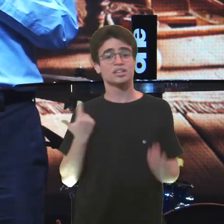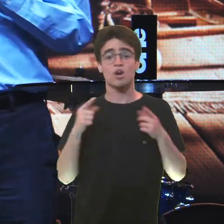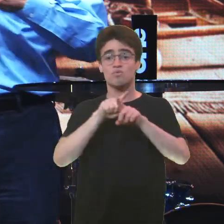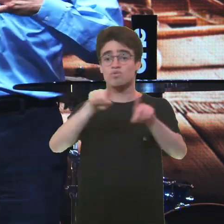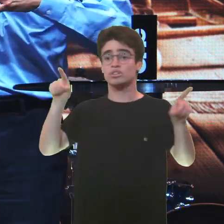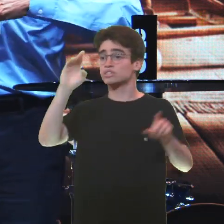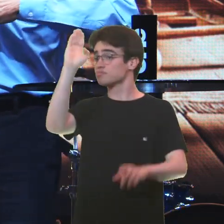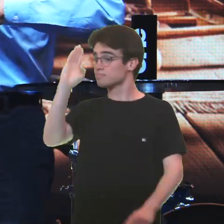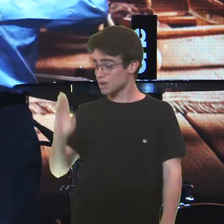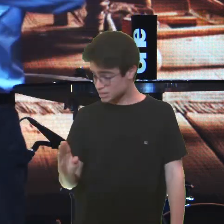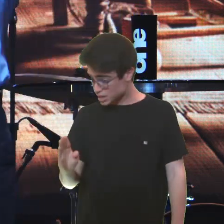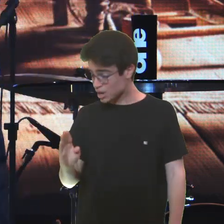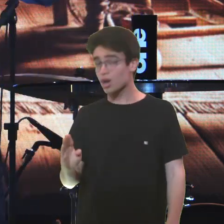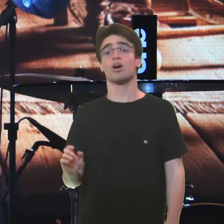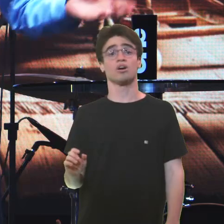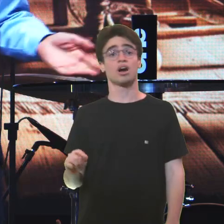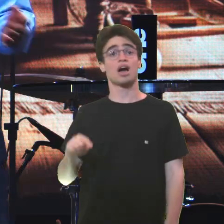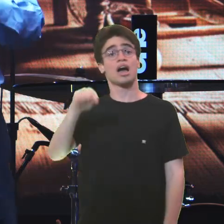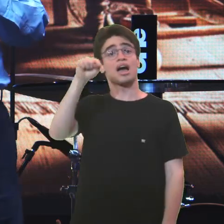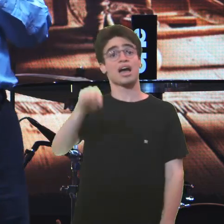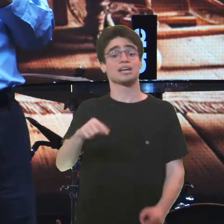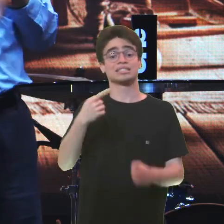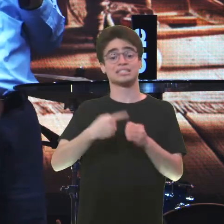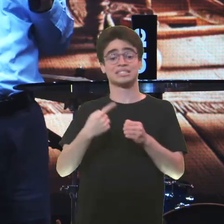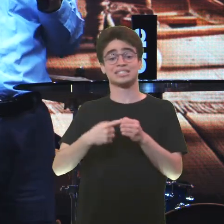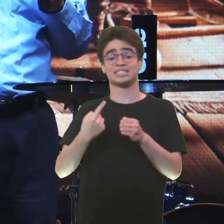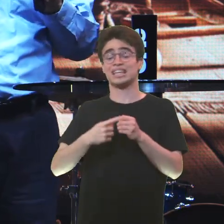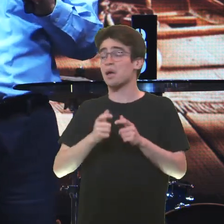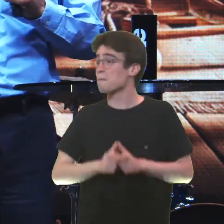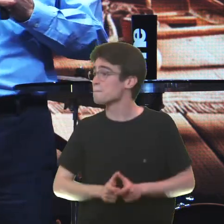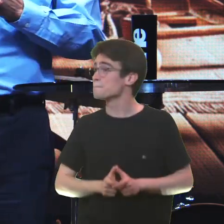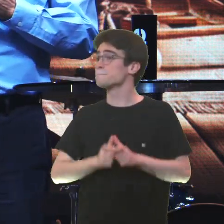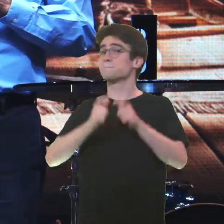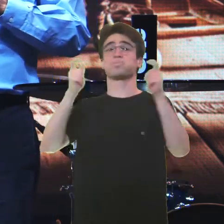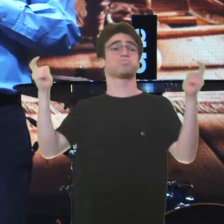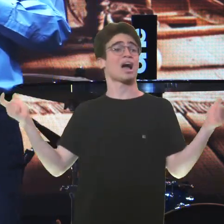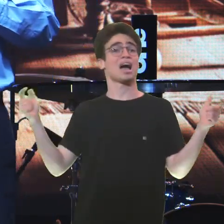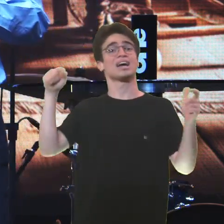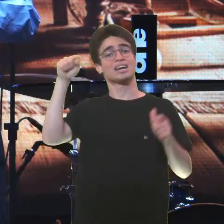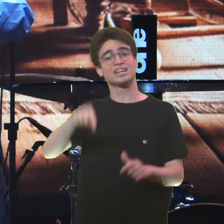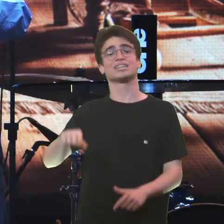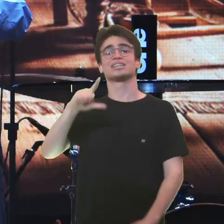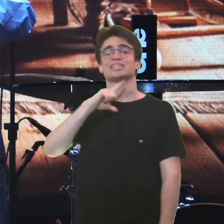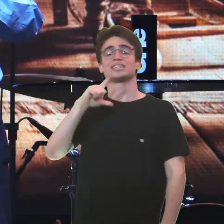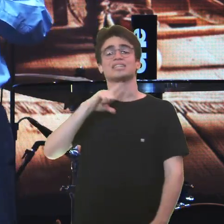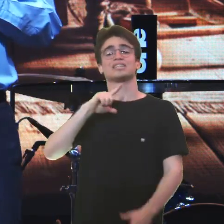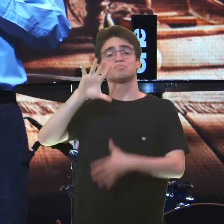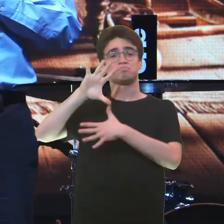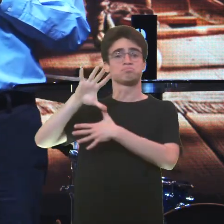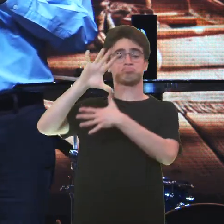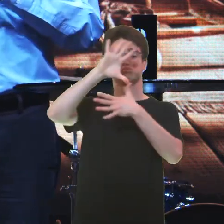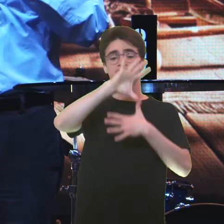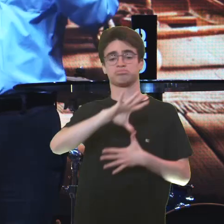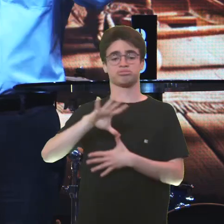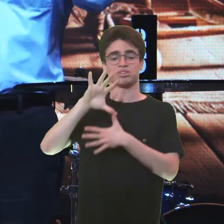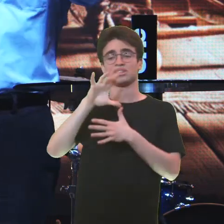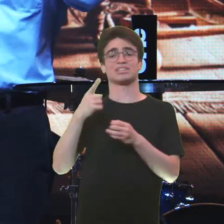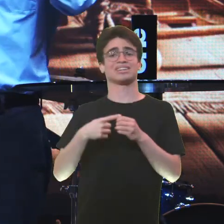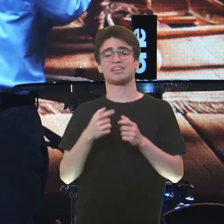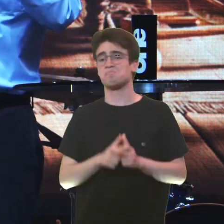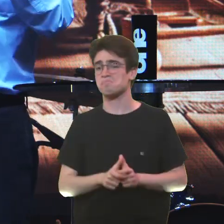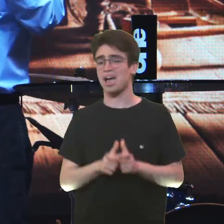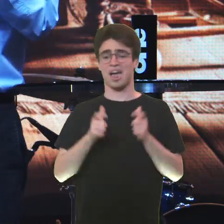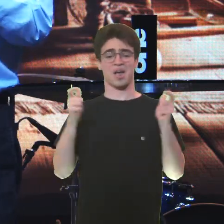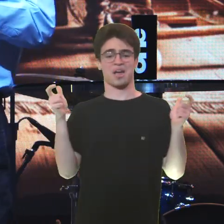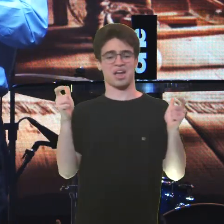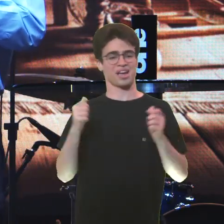Brasil tienen las ciudades más grandes del continente têm americano. as cidades são maiores em população do continente americano. Hay una